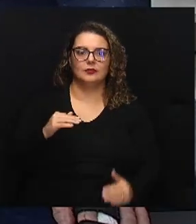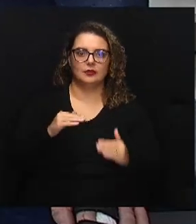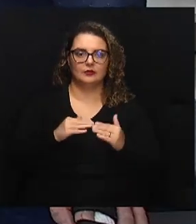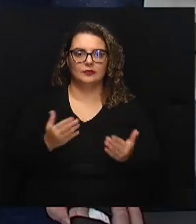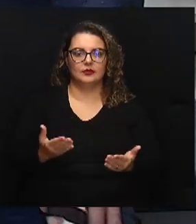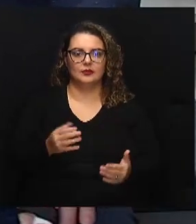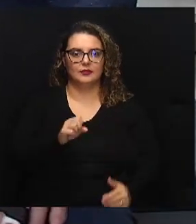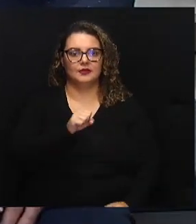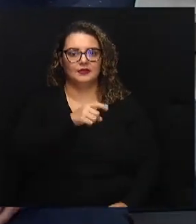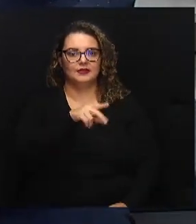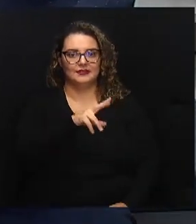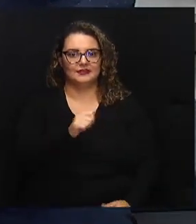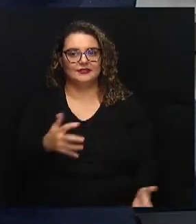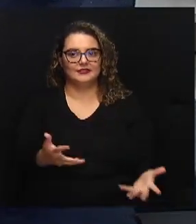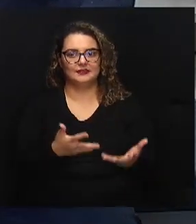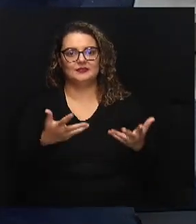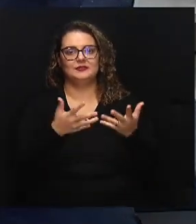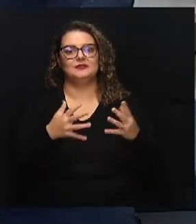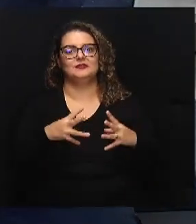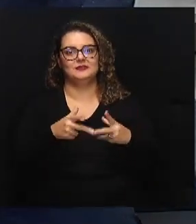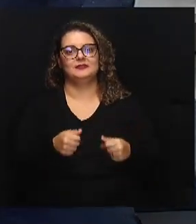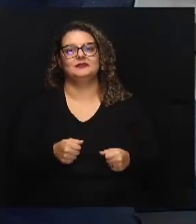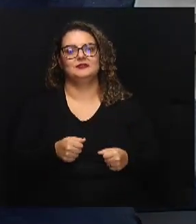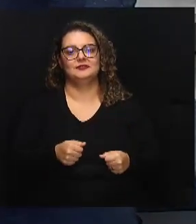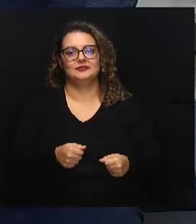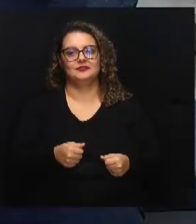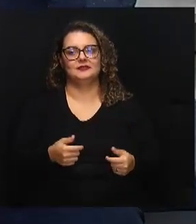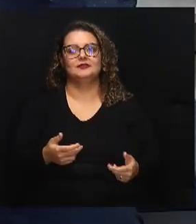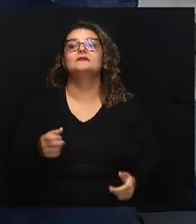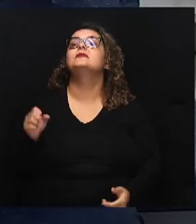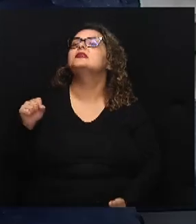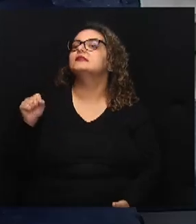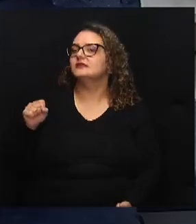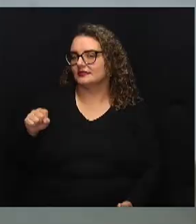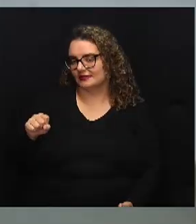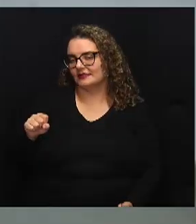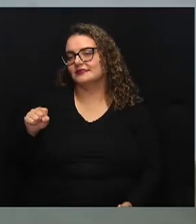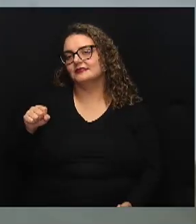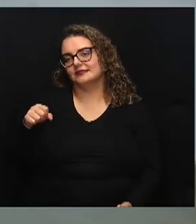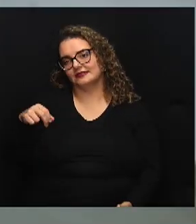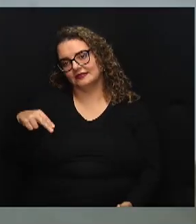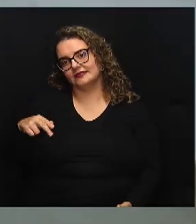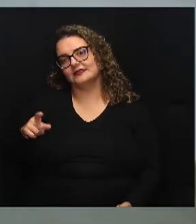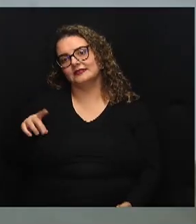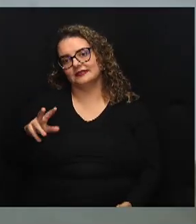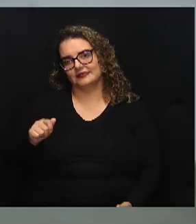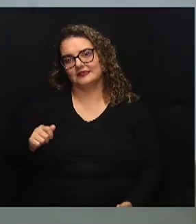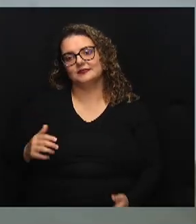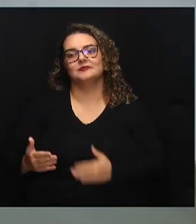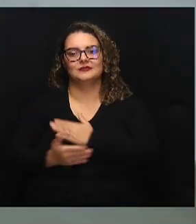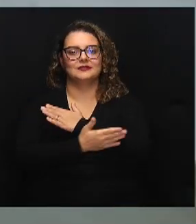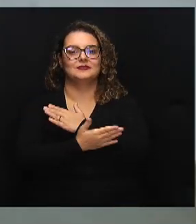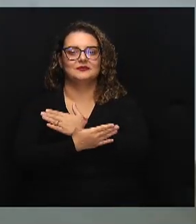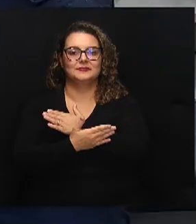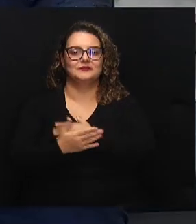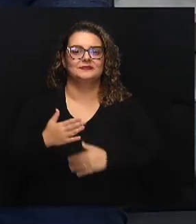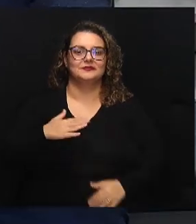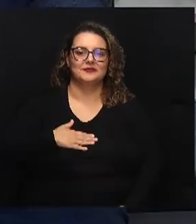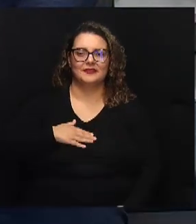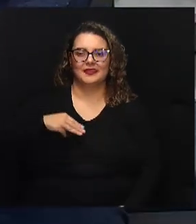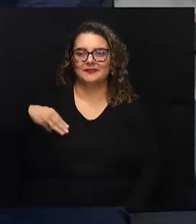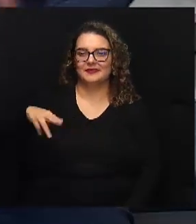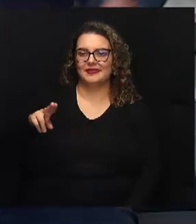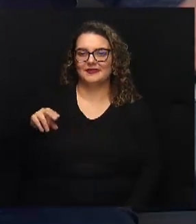a Sandra é uma grande incentivadora disso tudo também, né? Ah, sim, nossa, ela tem me ajudado muito. Ela é a minha musa inspiradora.